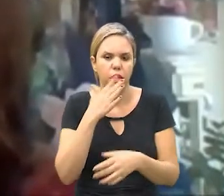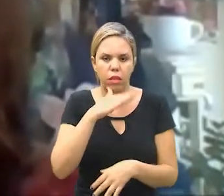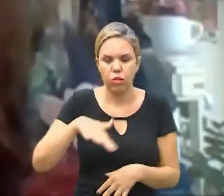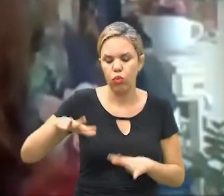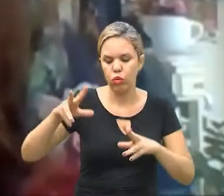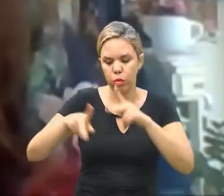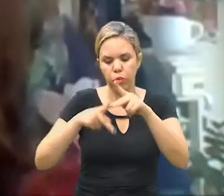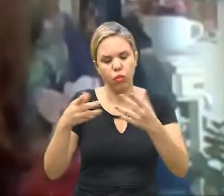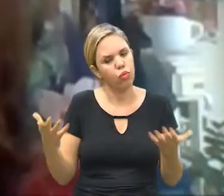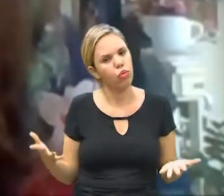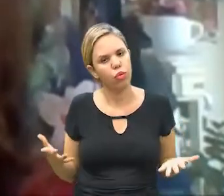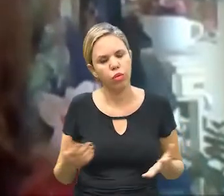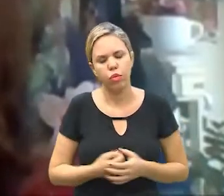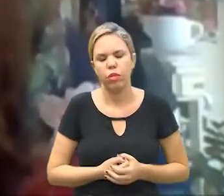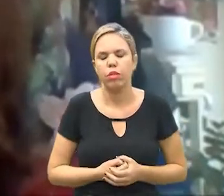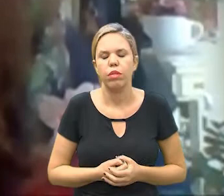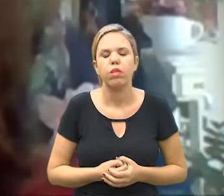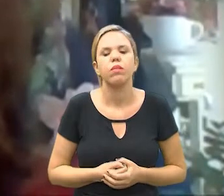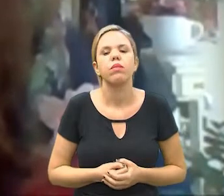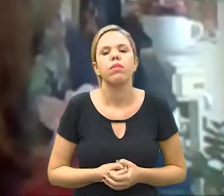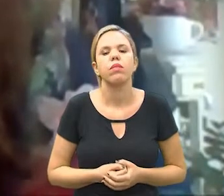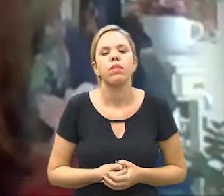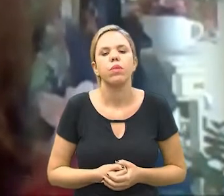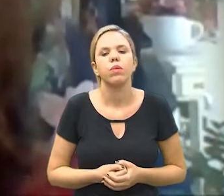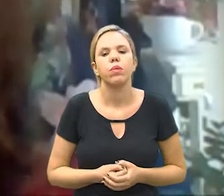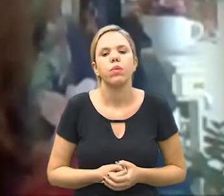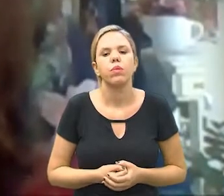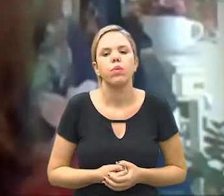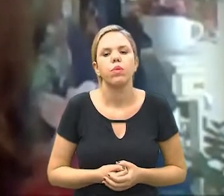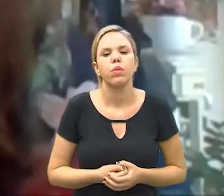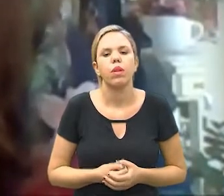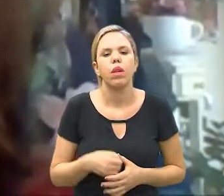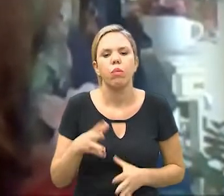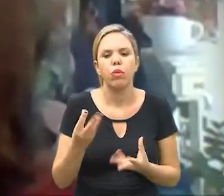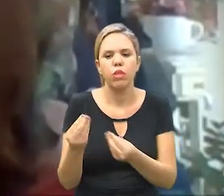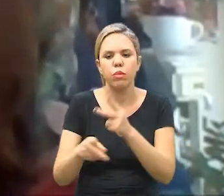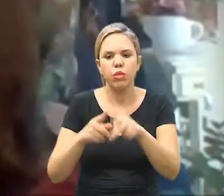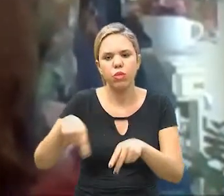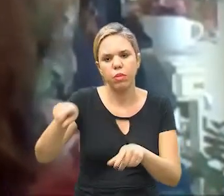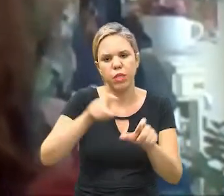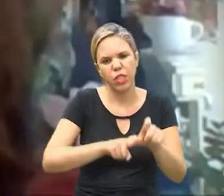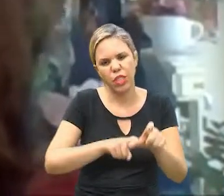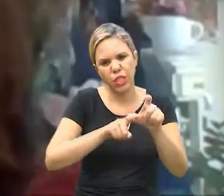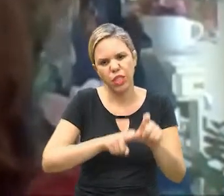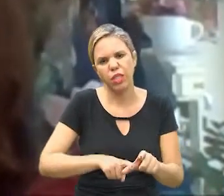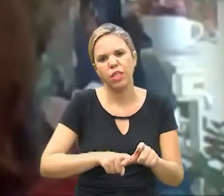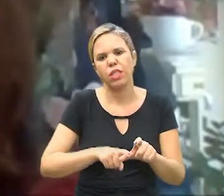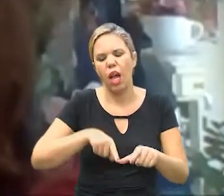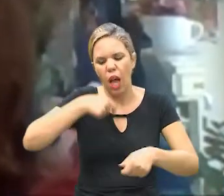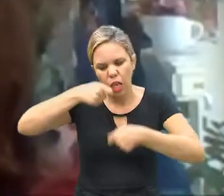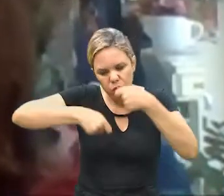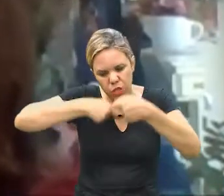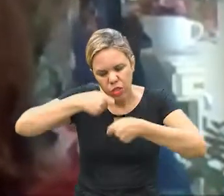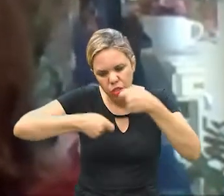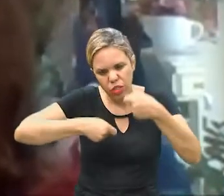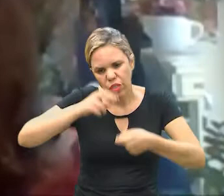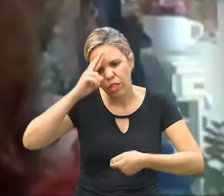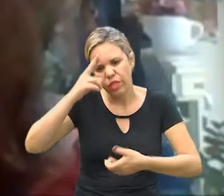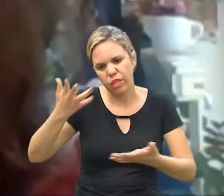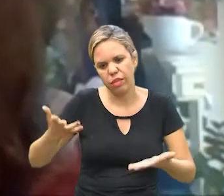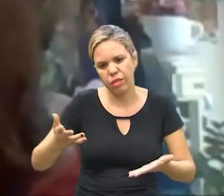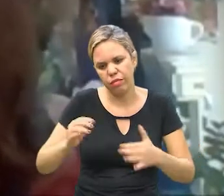mais do que suspender as atividades, muitas dessas pessoas dependem. As crianças almoçavam na